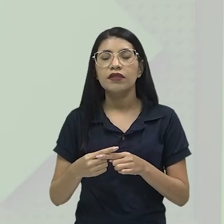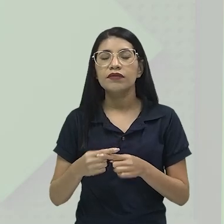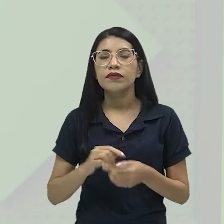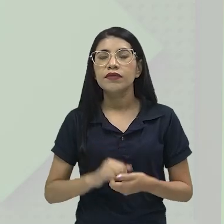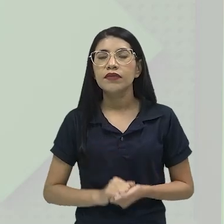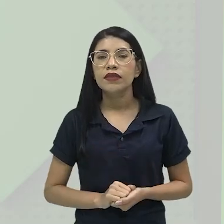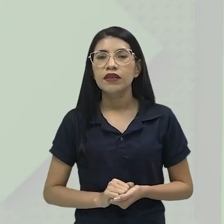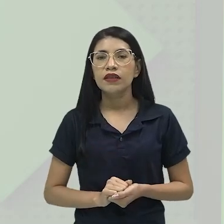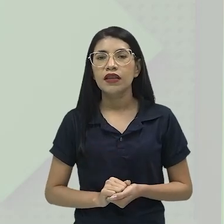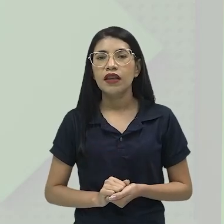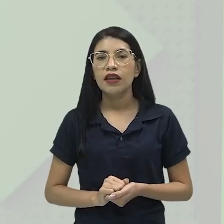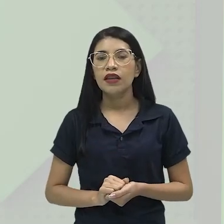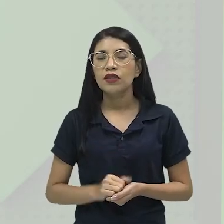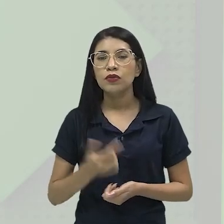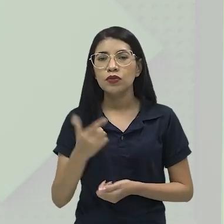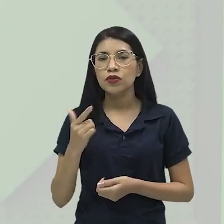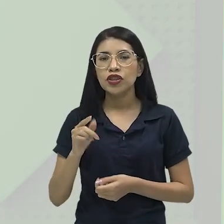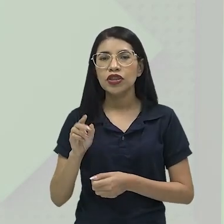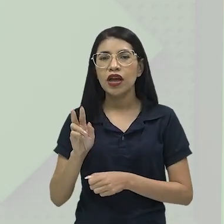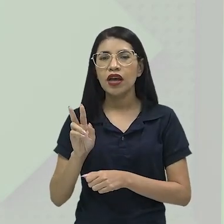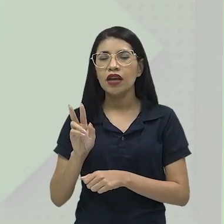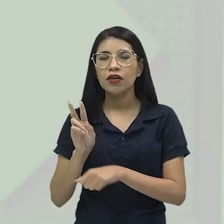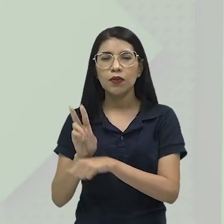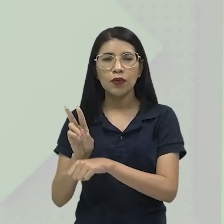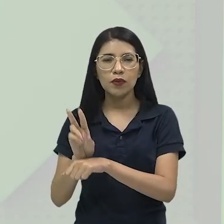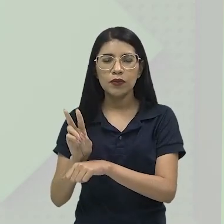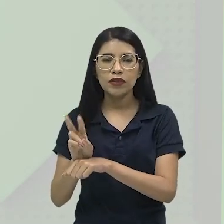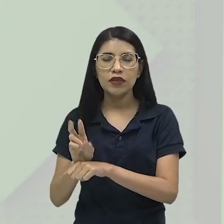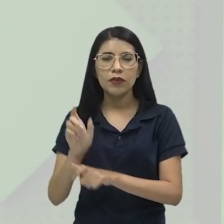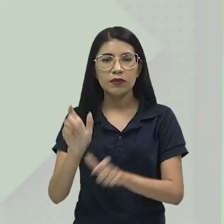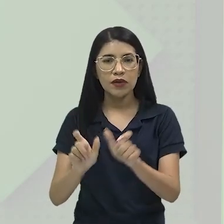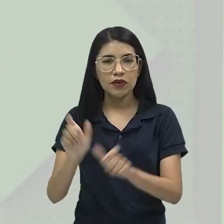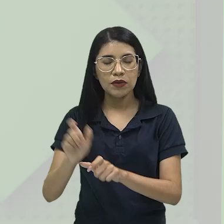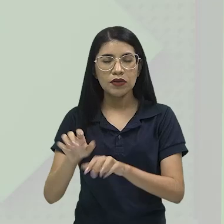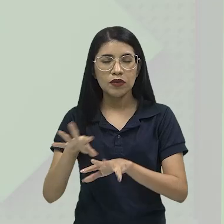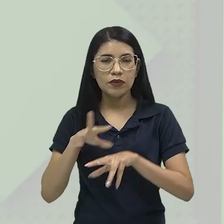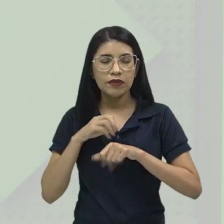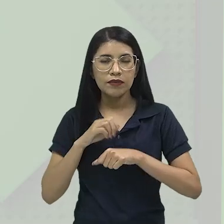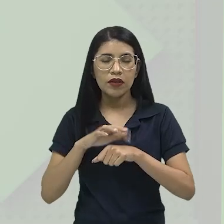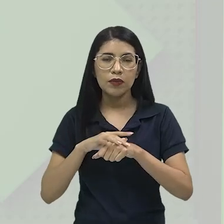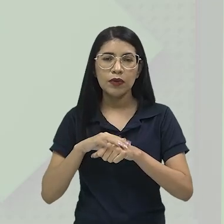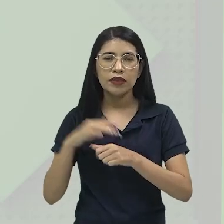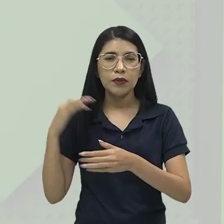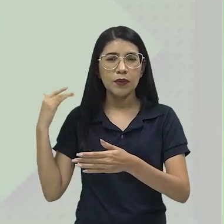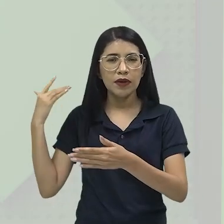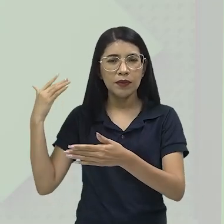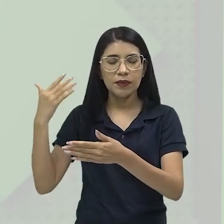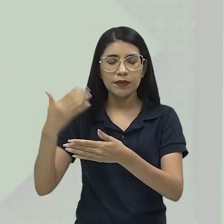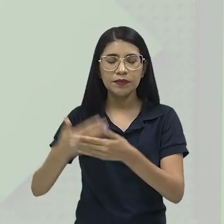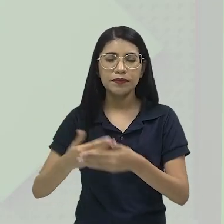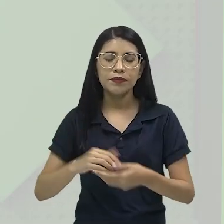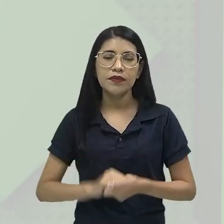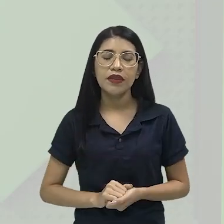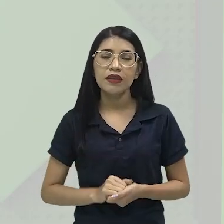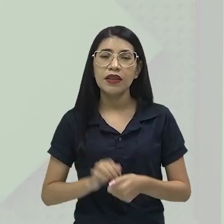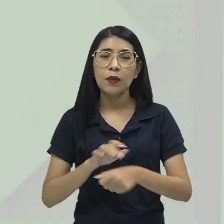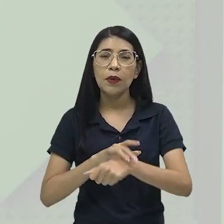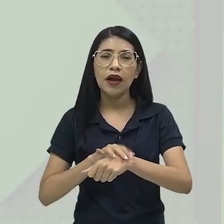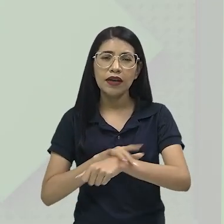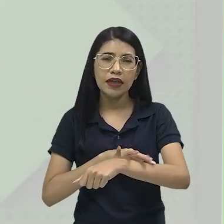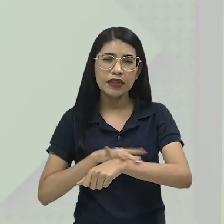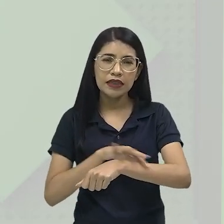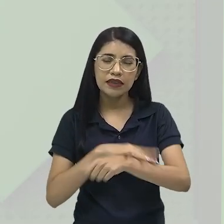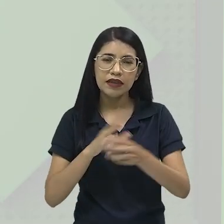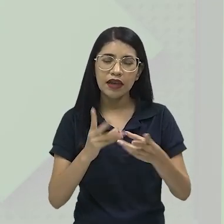muito mal as pessoas doentes por hanseníase ao longo de muitos anos, né? E a hanseníase nada mais é do que